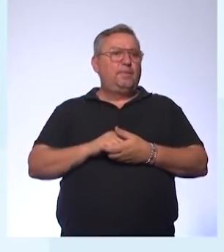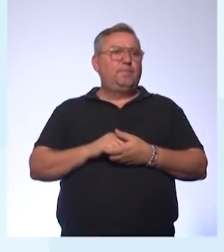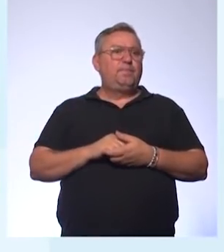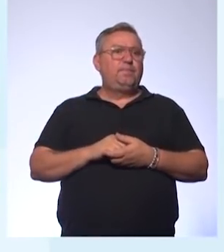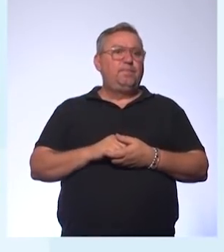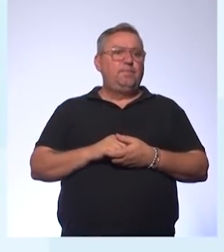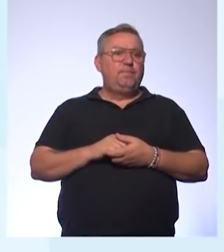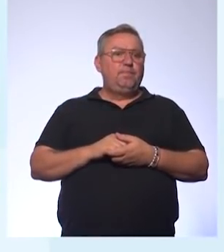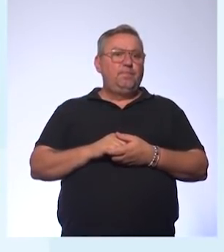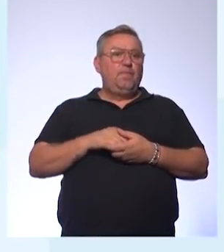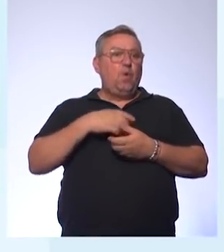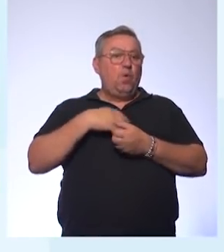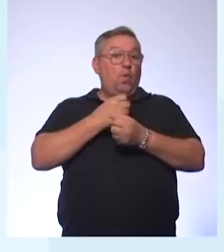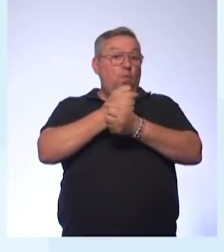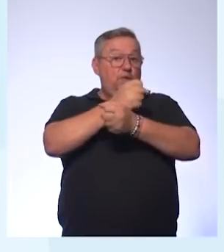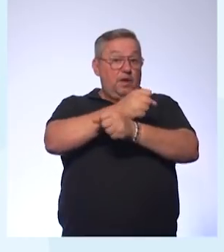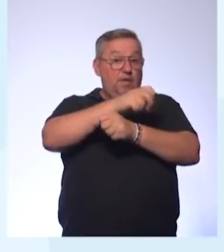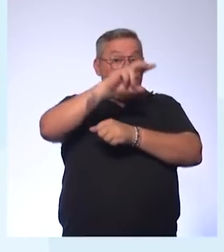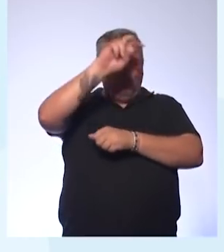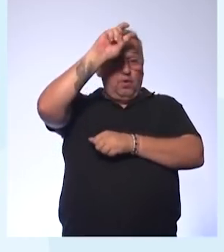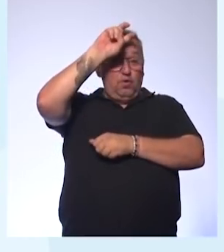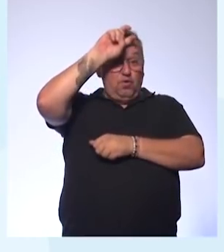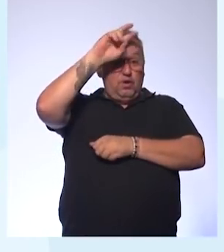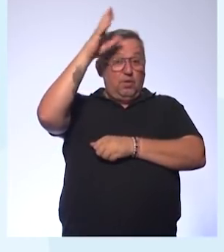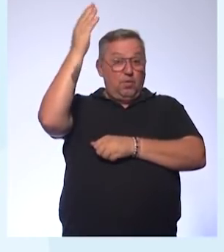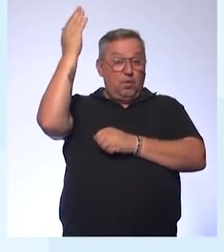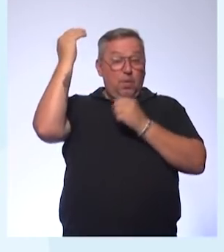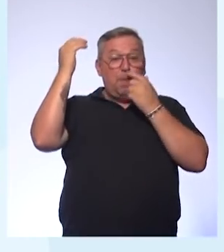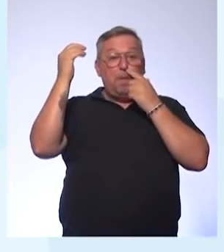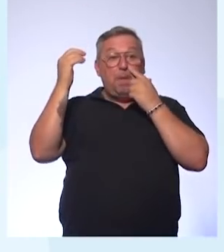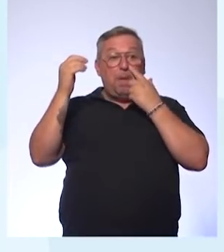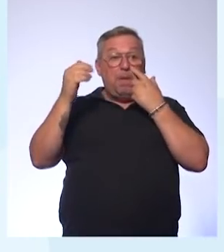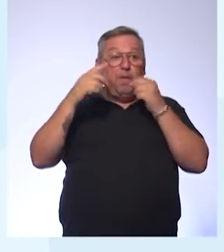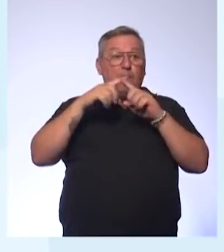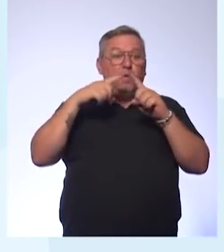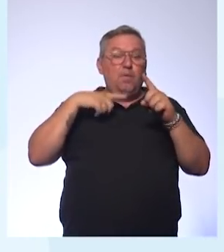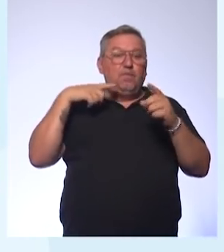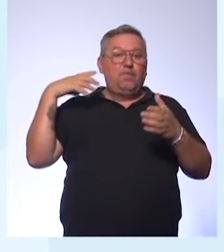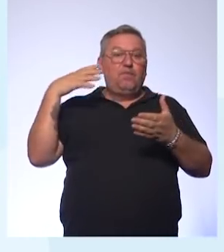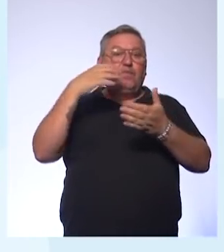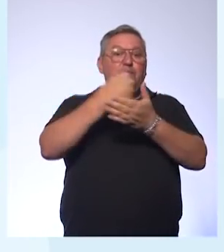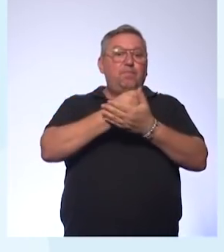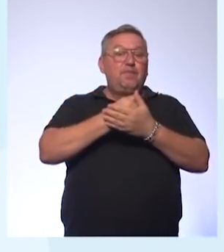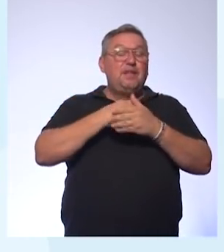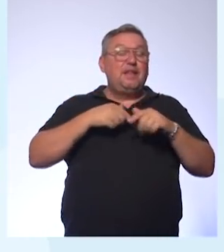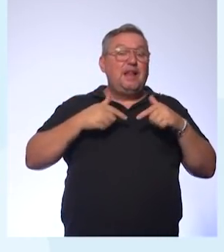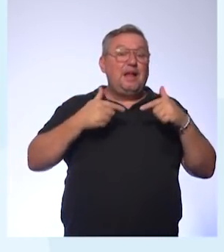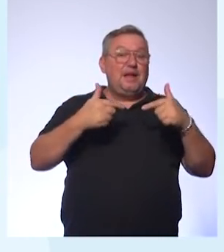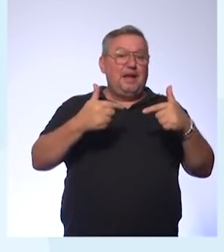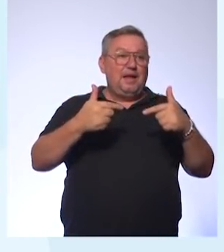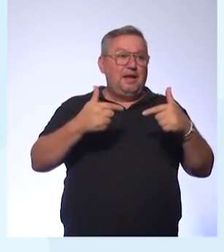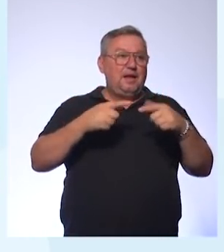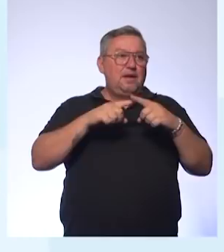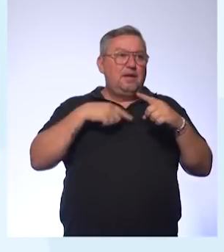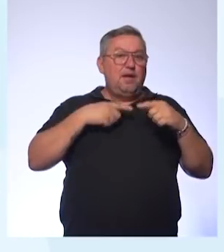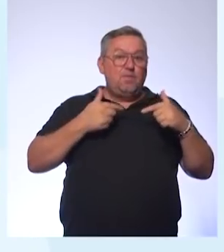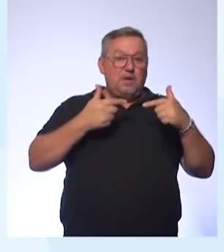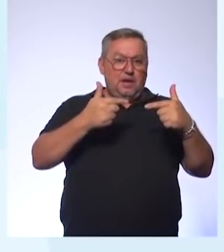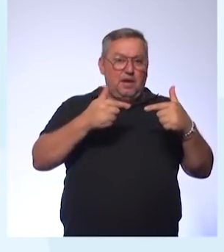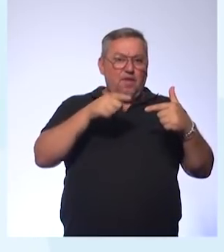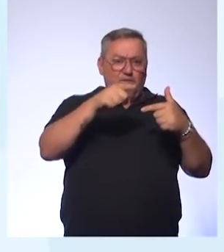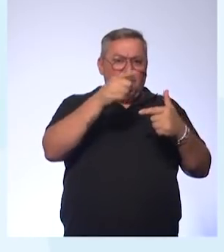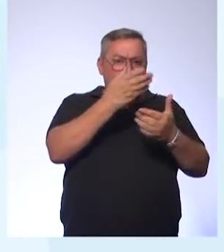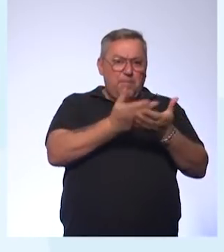Bom, você podia ser um escravo no Egito Antigo por ser um cativo de guerra. Cativo de guerra é espólio de guerra, então tinha guerra, aí